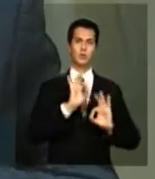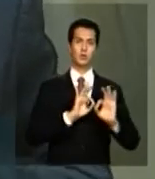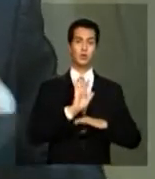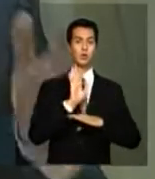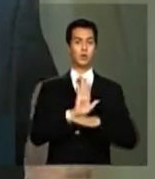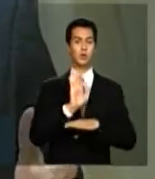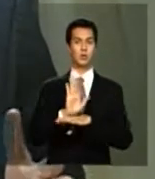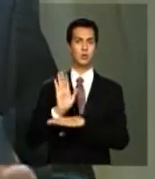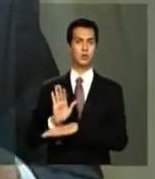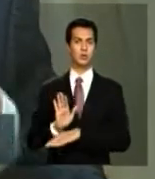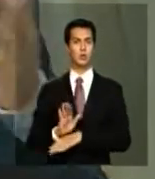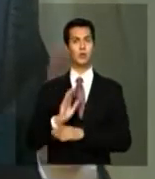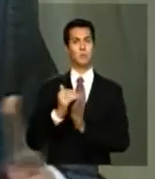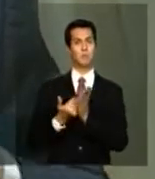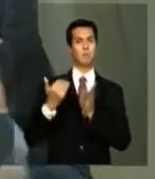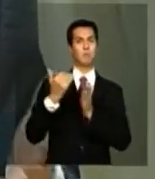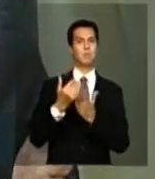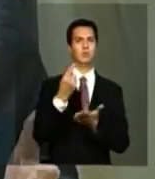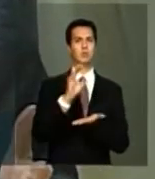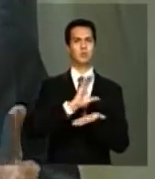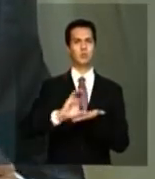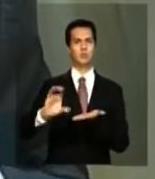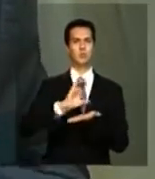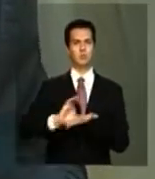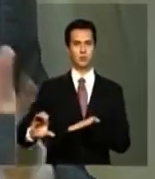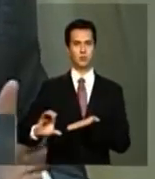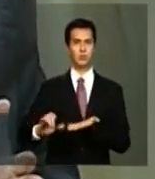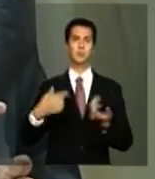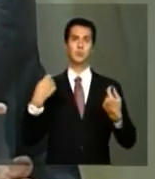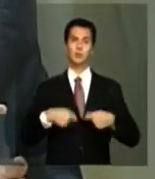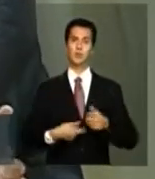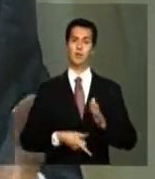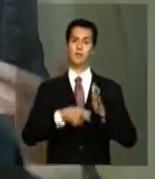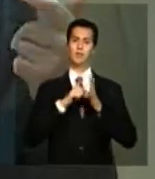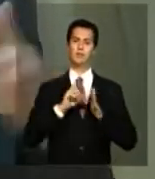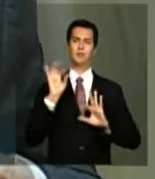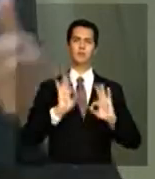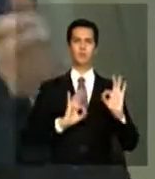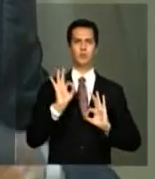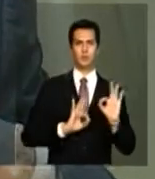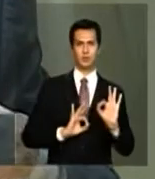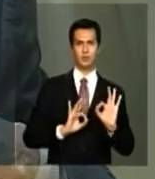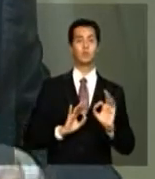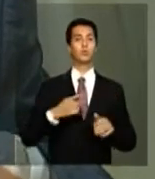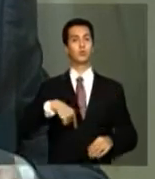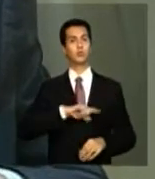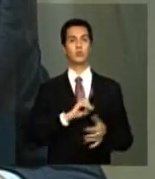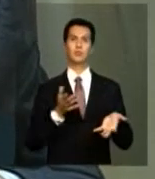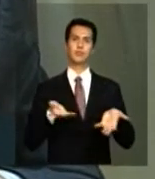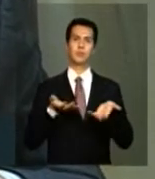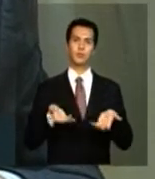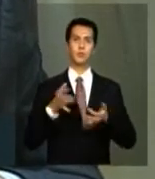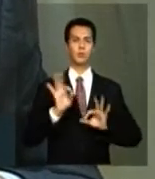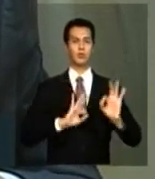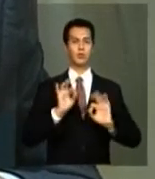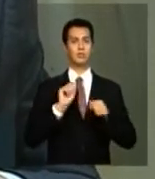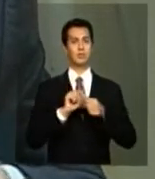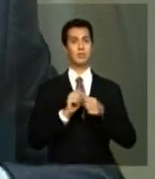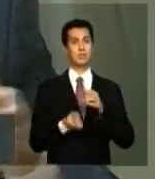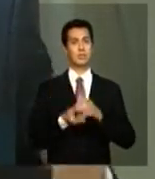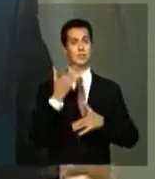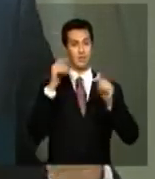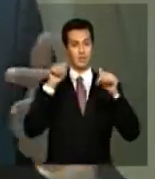volume maior de investimentos em obras de infraestrutura você precisa de projetos e nós queremos esses projetos feitos no Brasil e